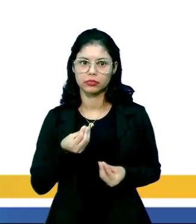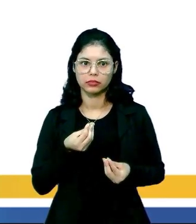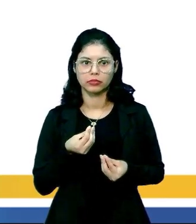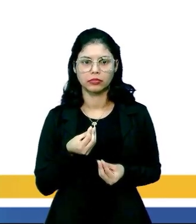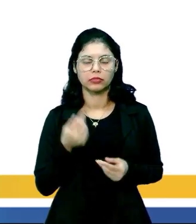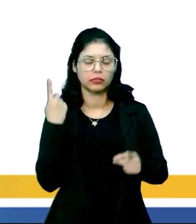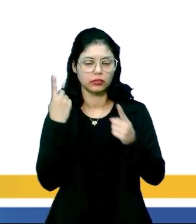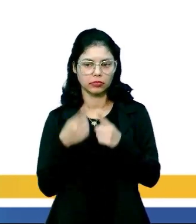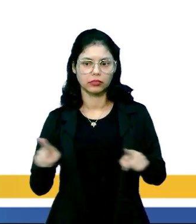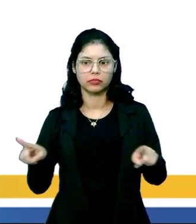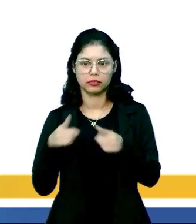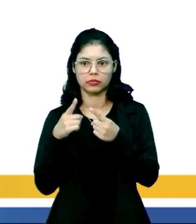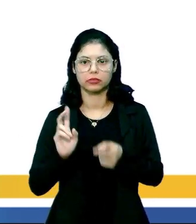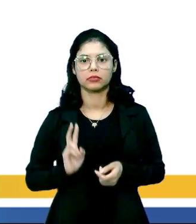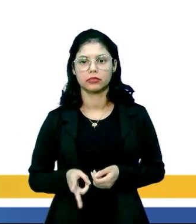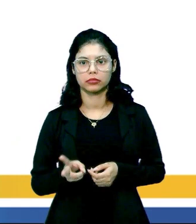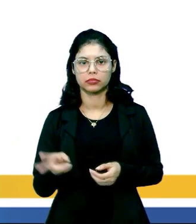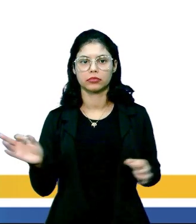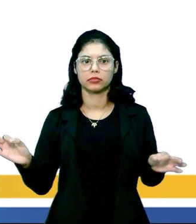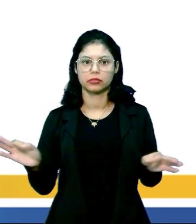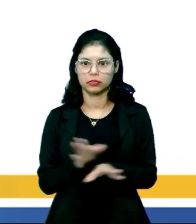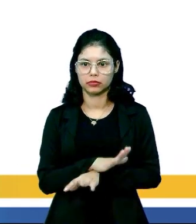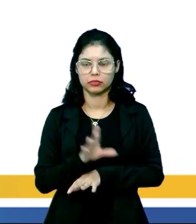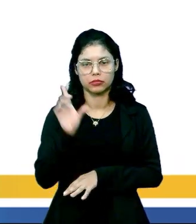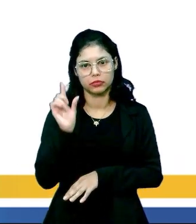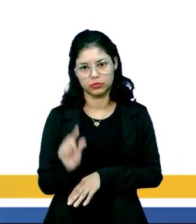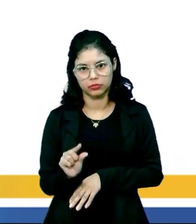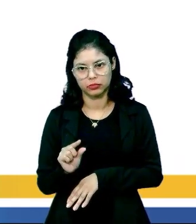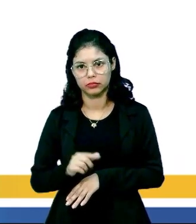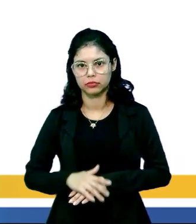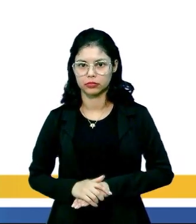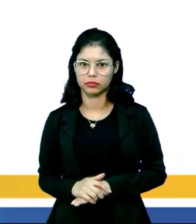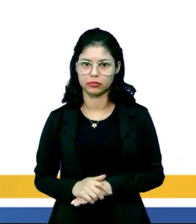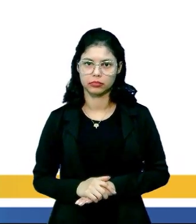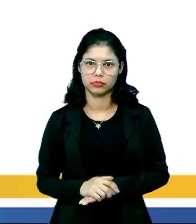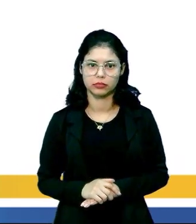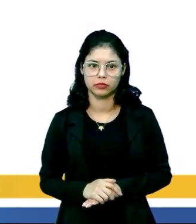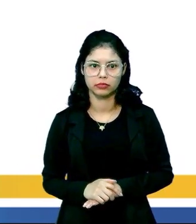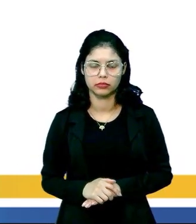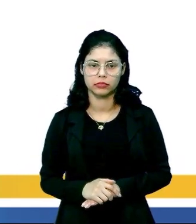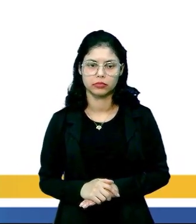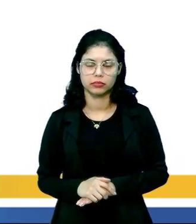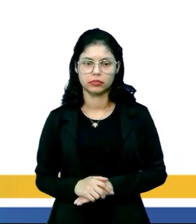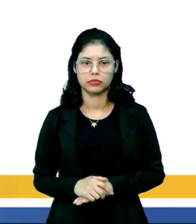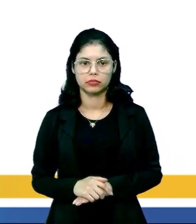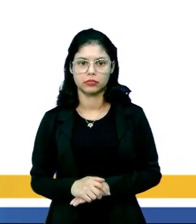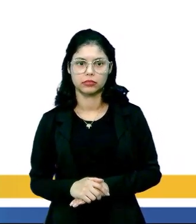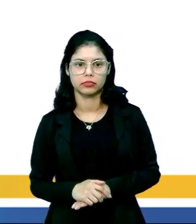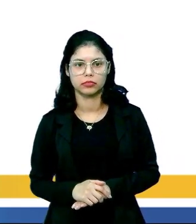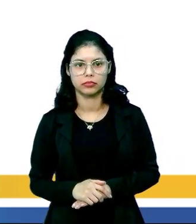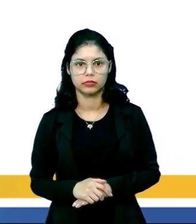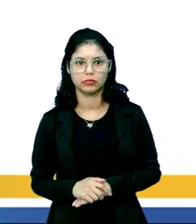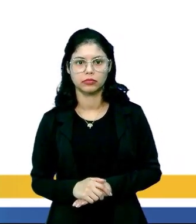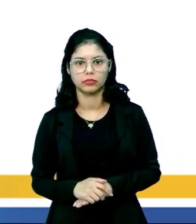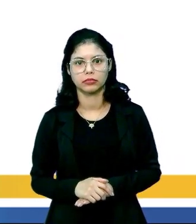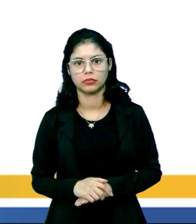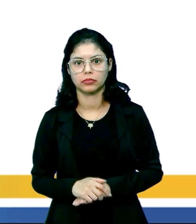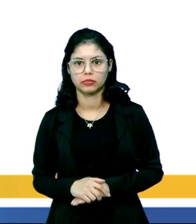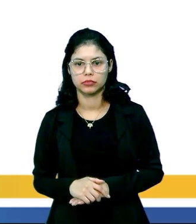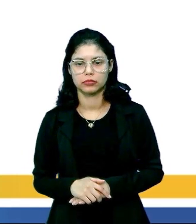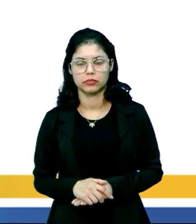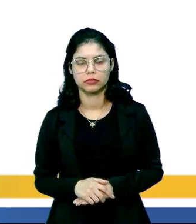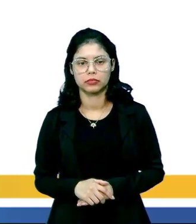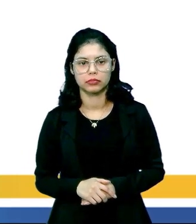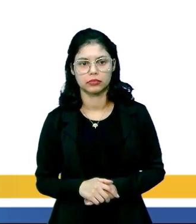essa música raiz ela acabar sendo um pouquinho eh afetada Ok então ela vai sim eh